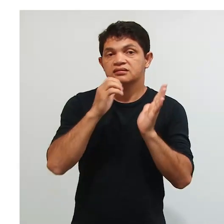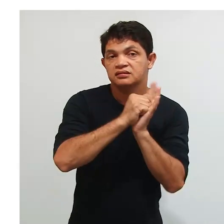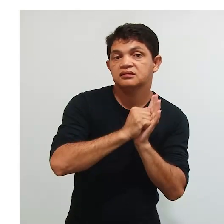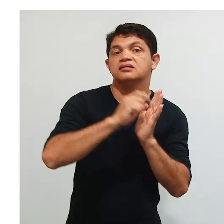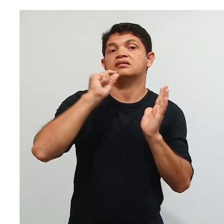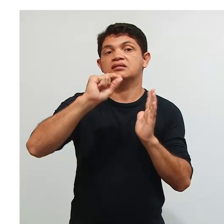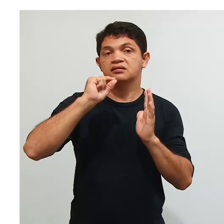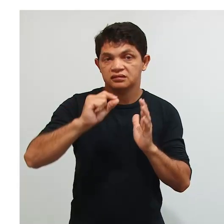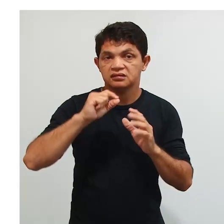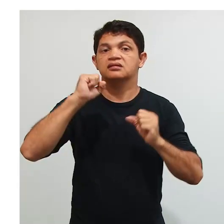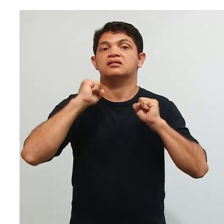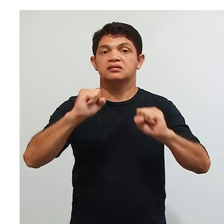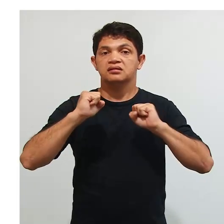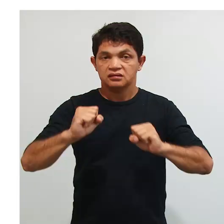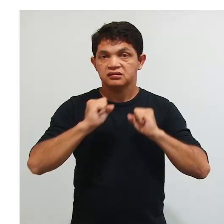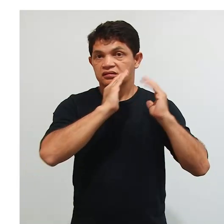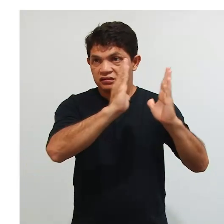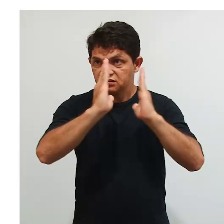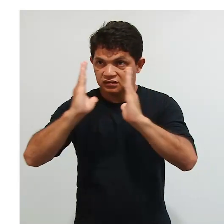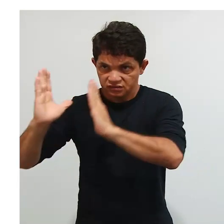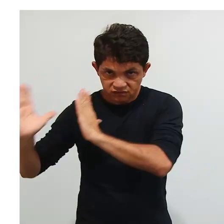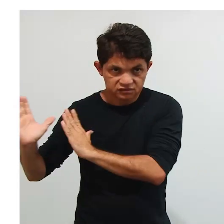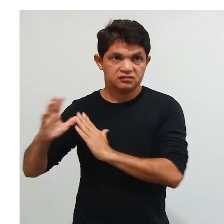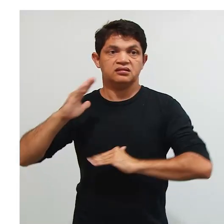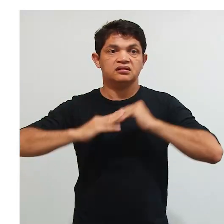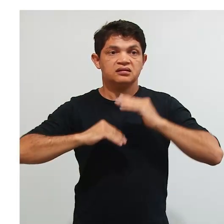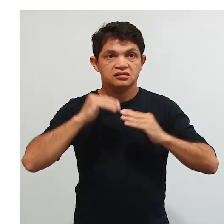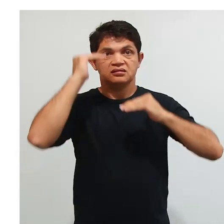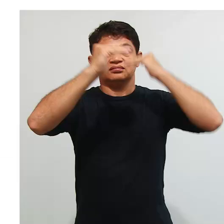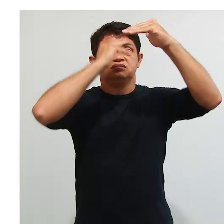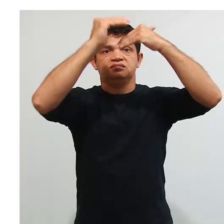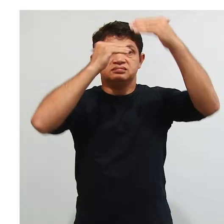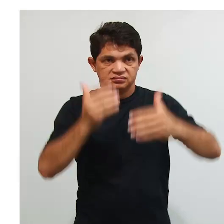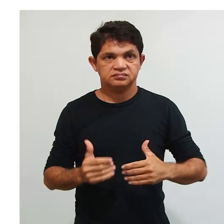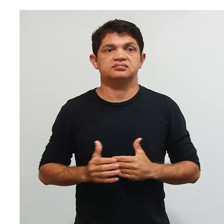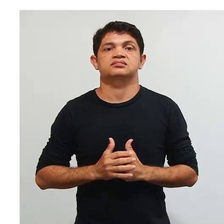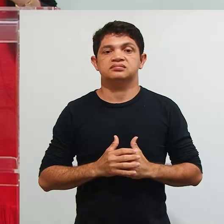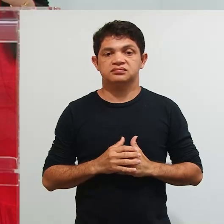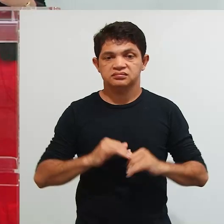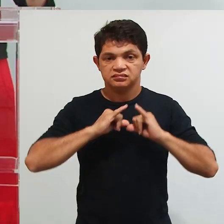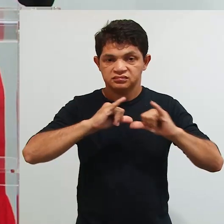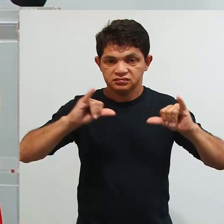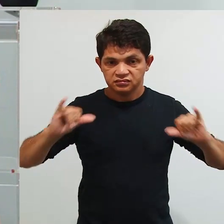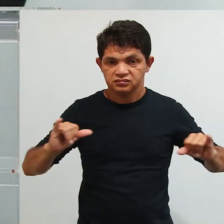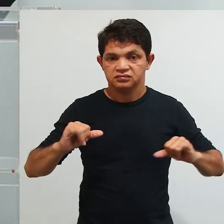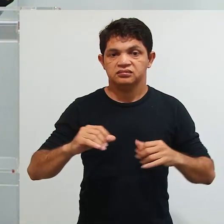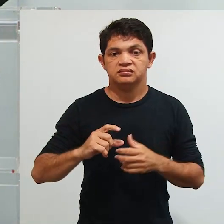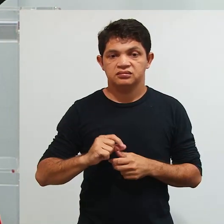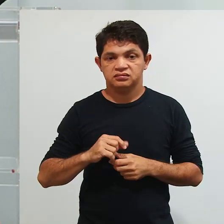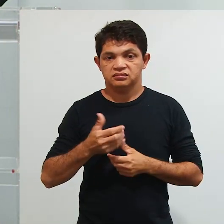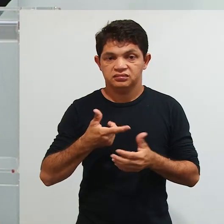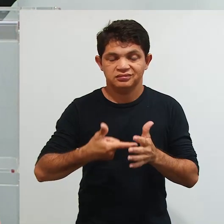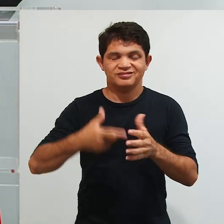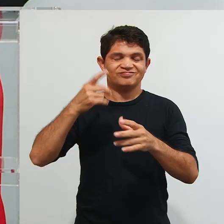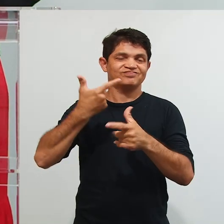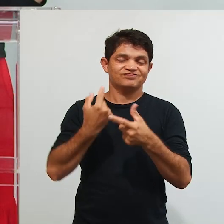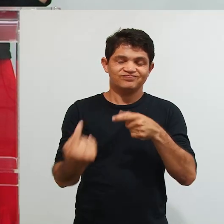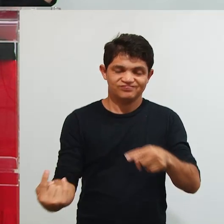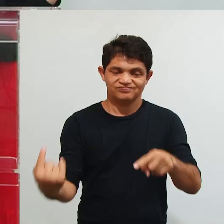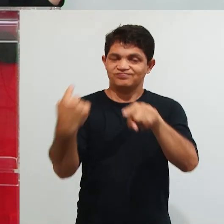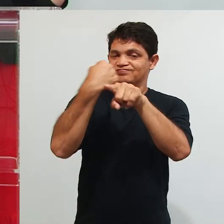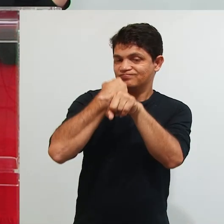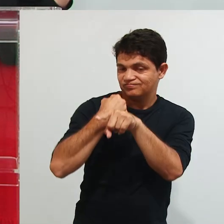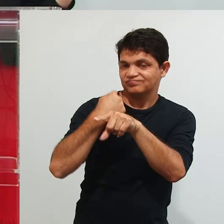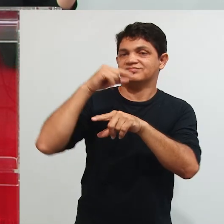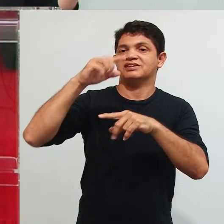ele é classificado em nível leve, moderado e grave. E como eu disse, o contrário da dificuldade